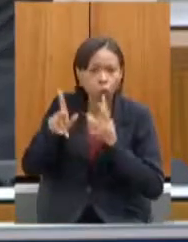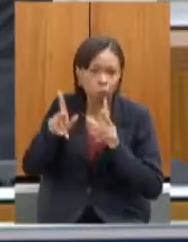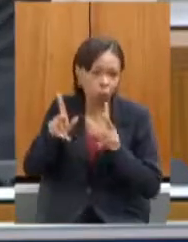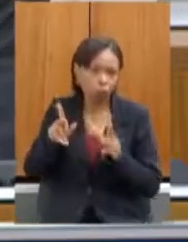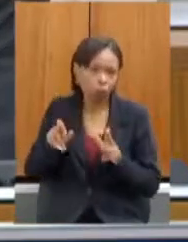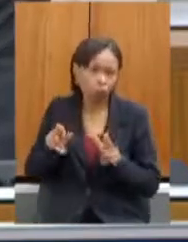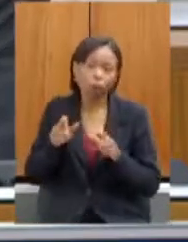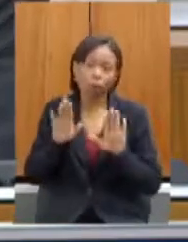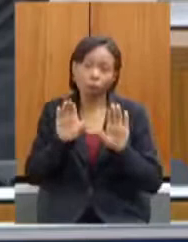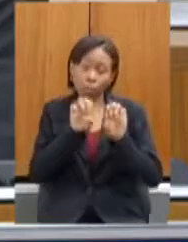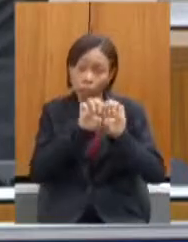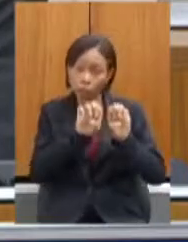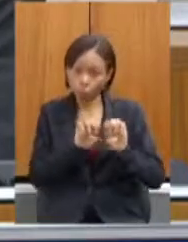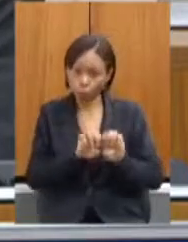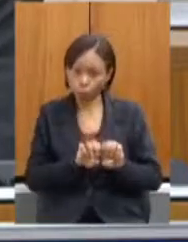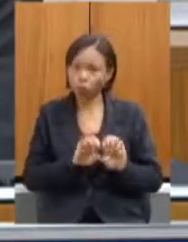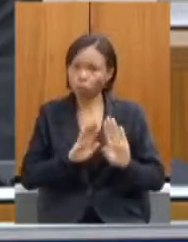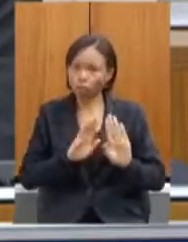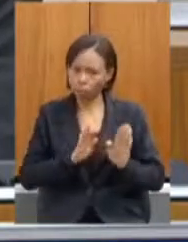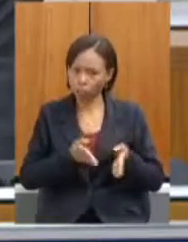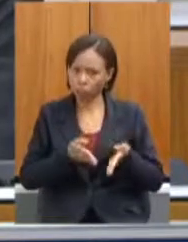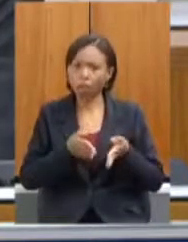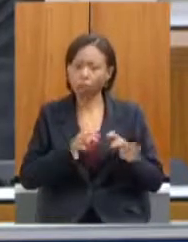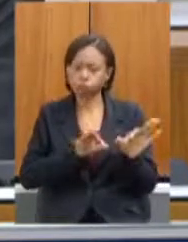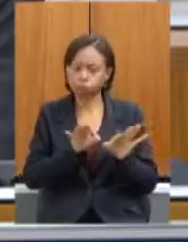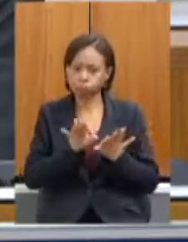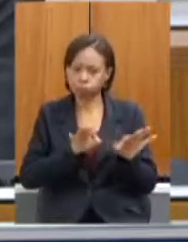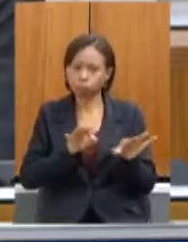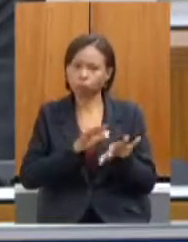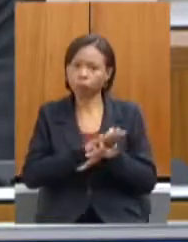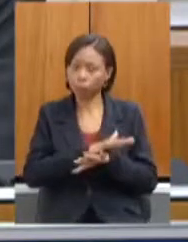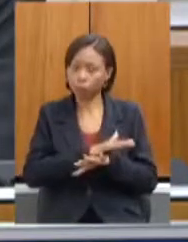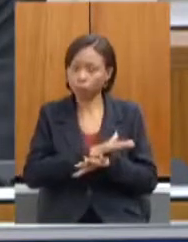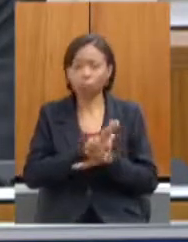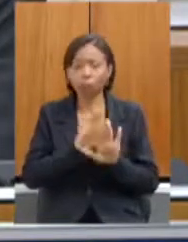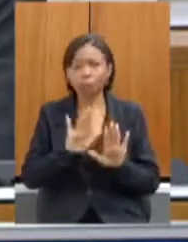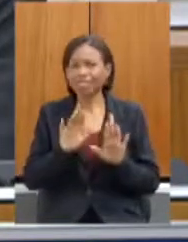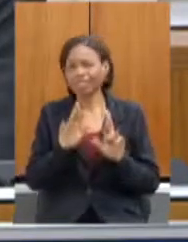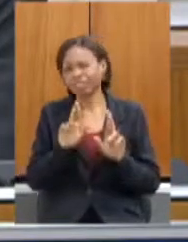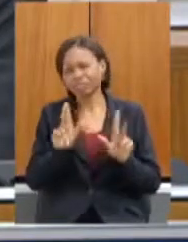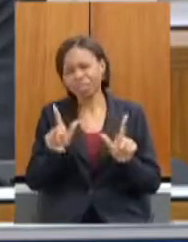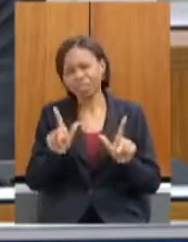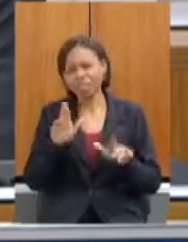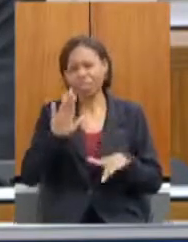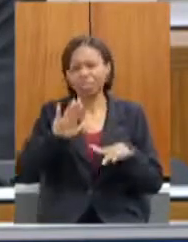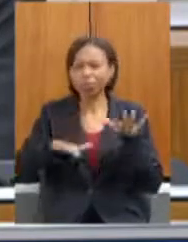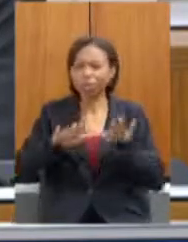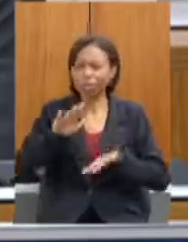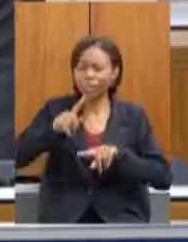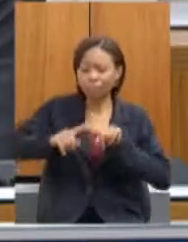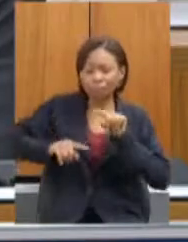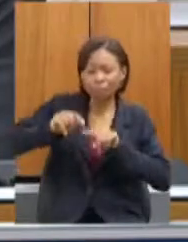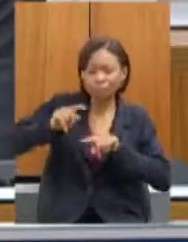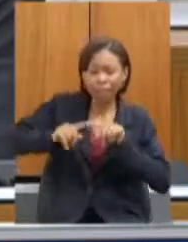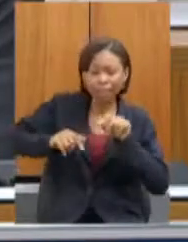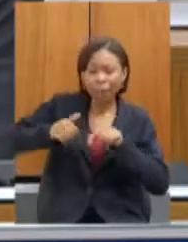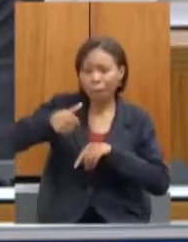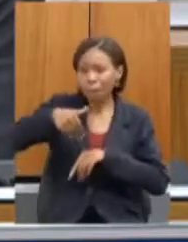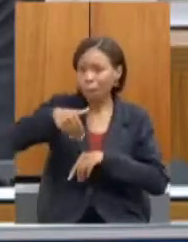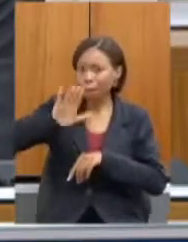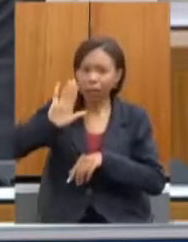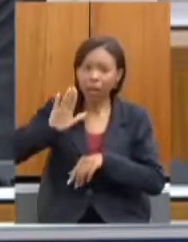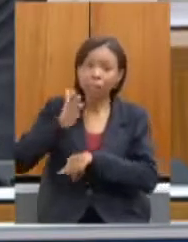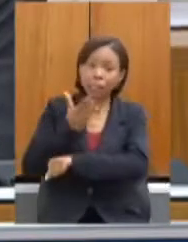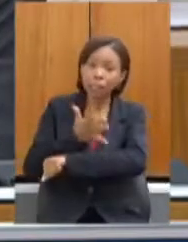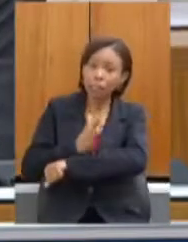montado é o que seria de diferente seria nós temos talvez aí insumos a mais e e um